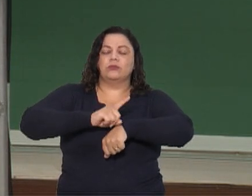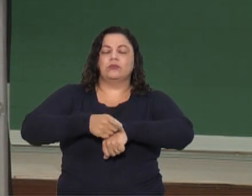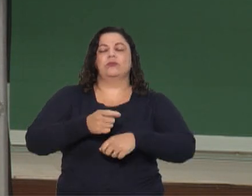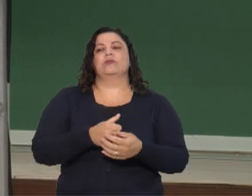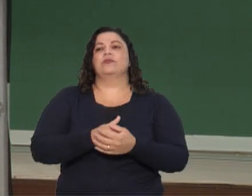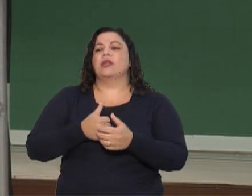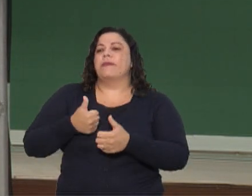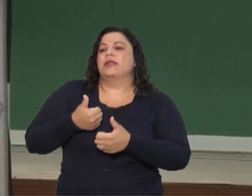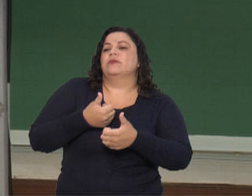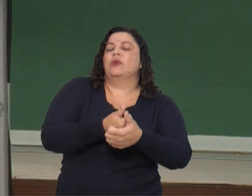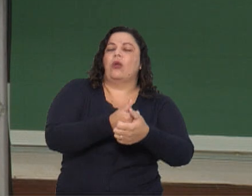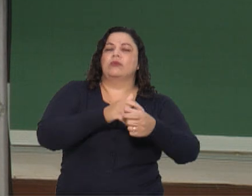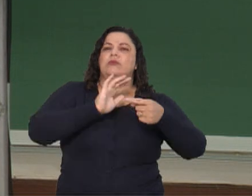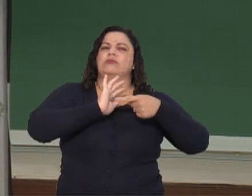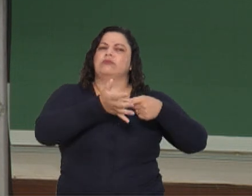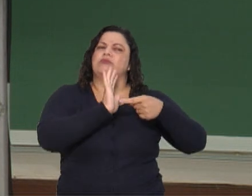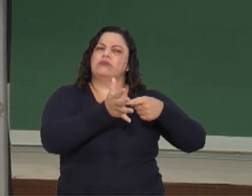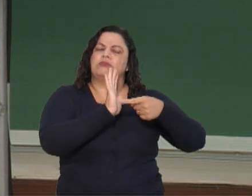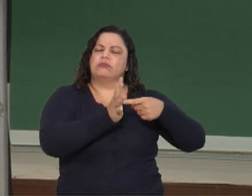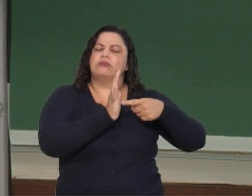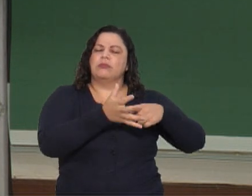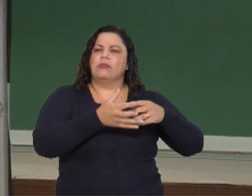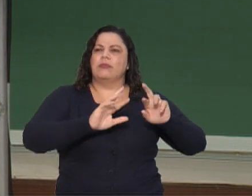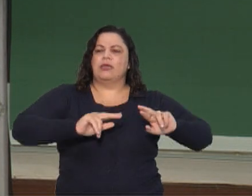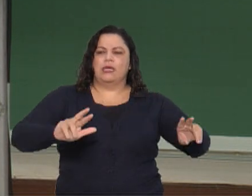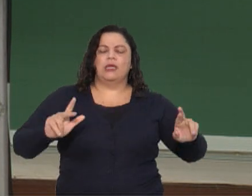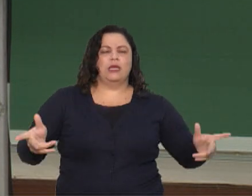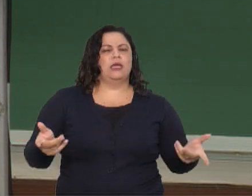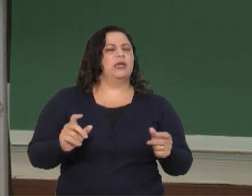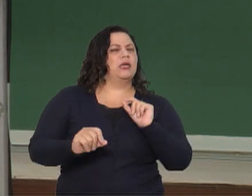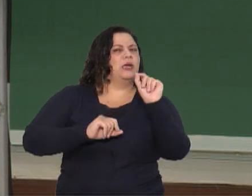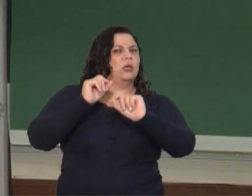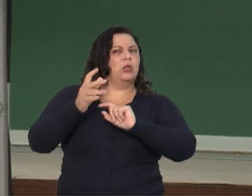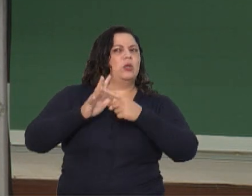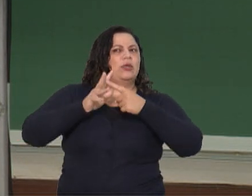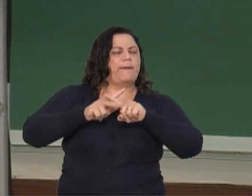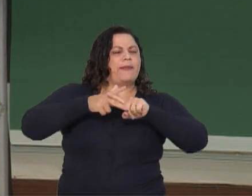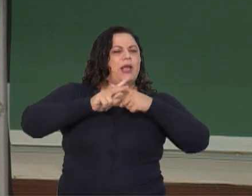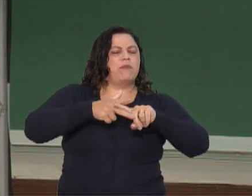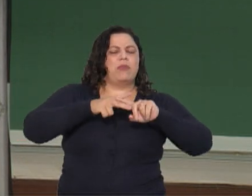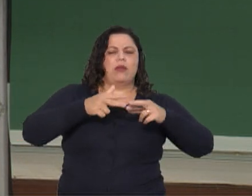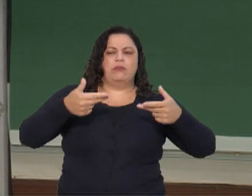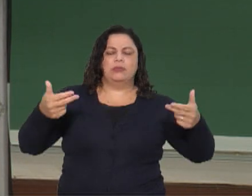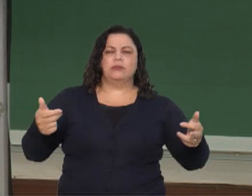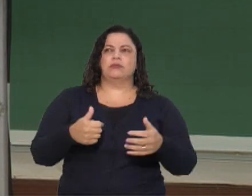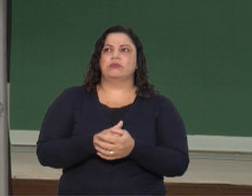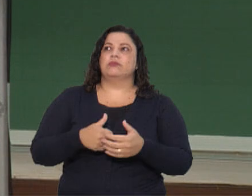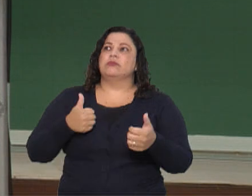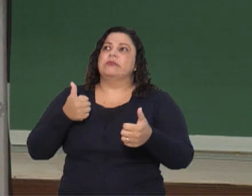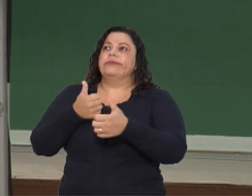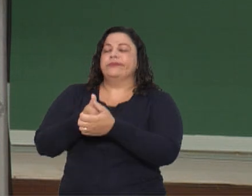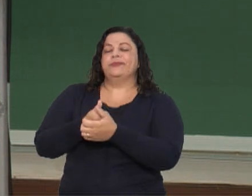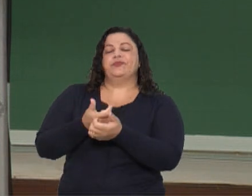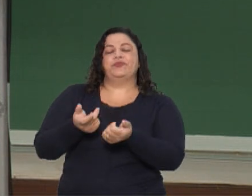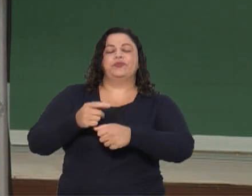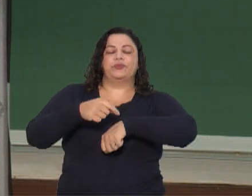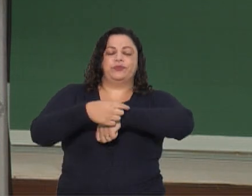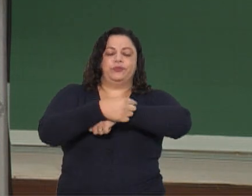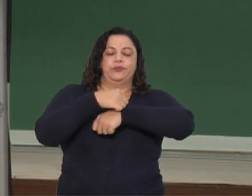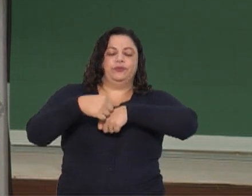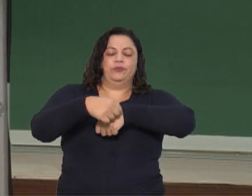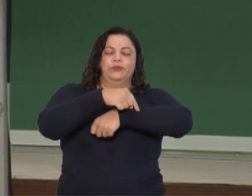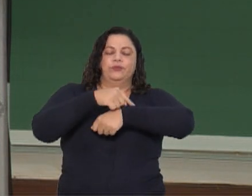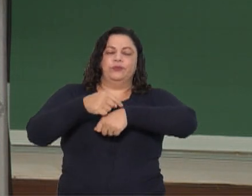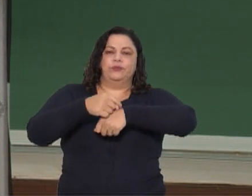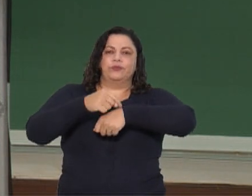da proporção ali de tempo com o relógio. Então, se diz quando se faz um som de ritmo regular,